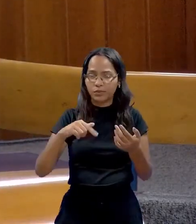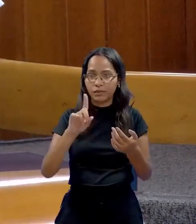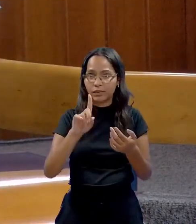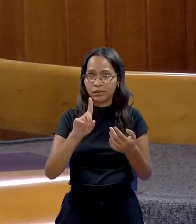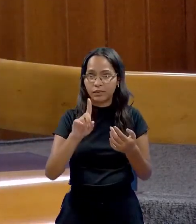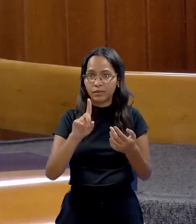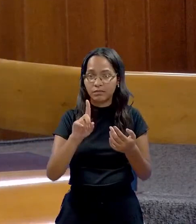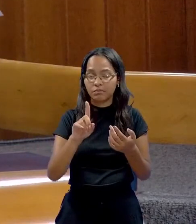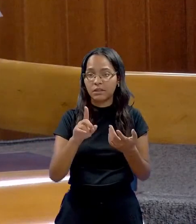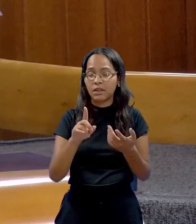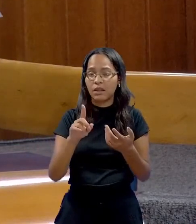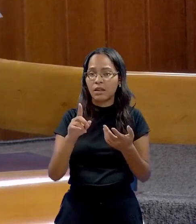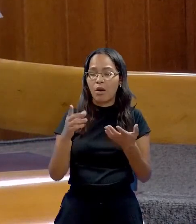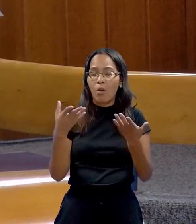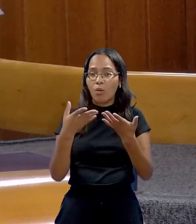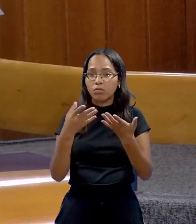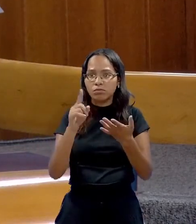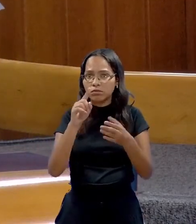votar